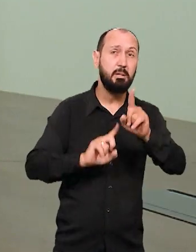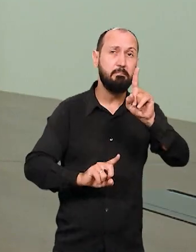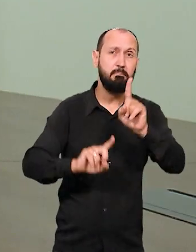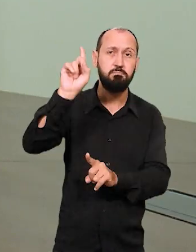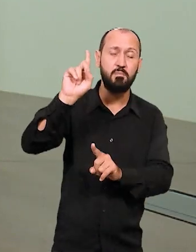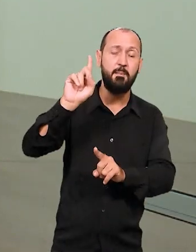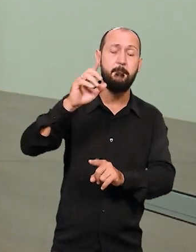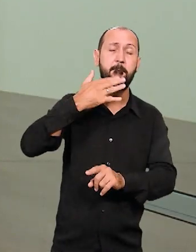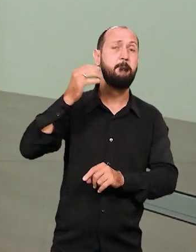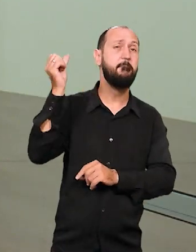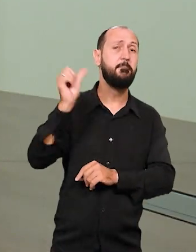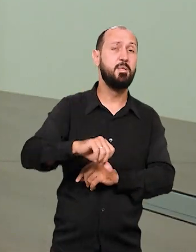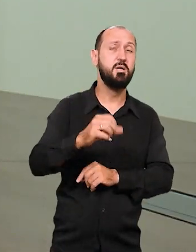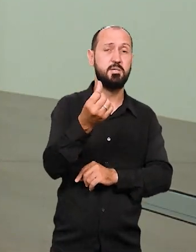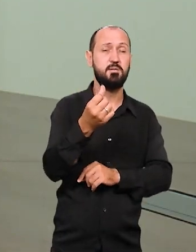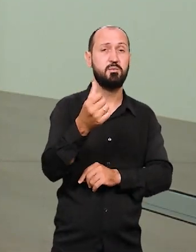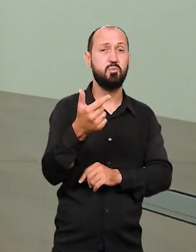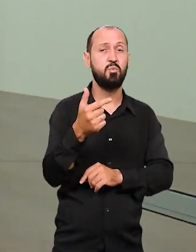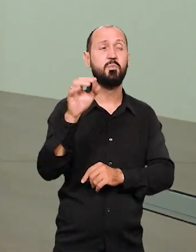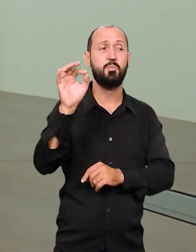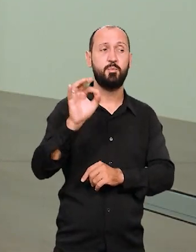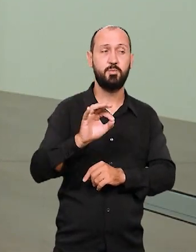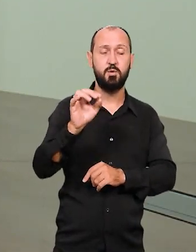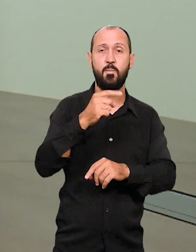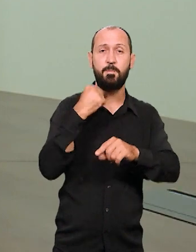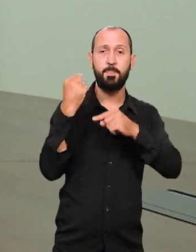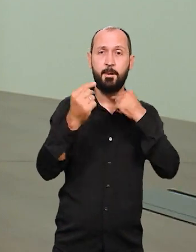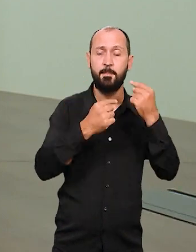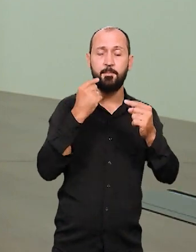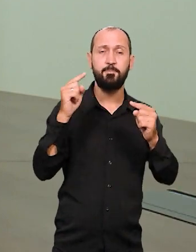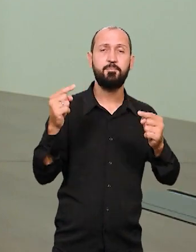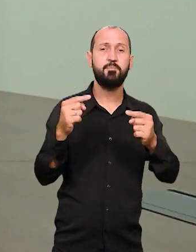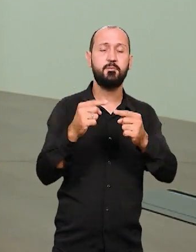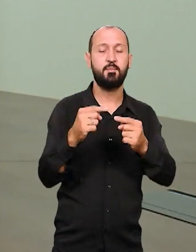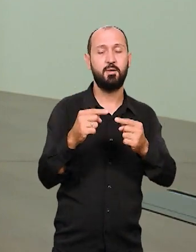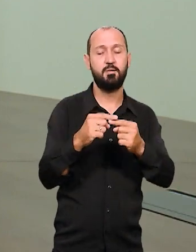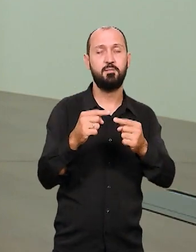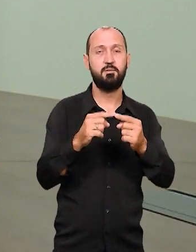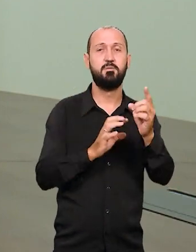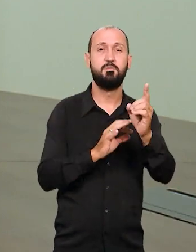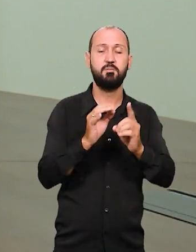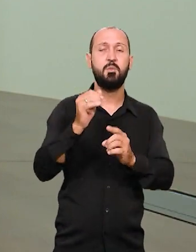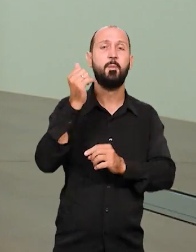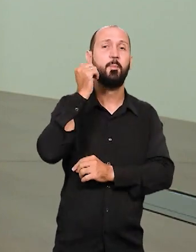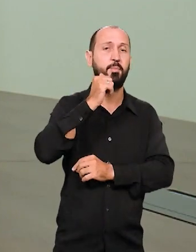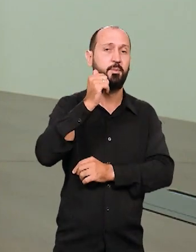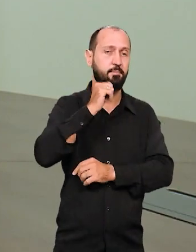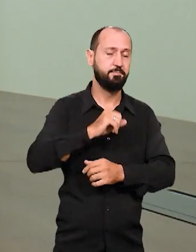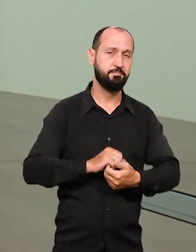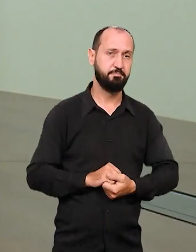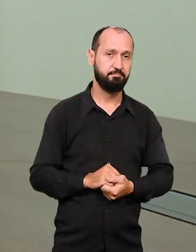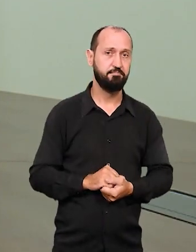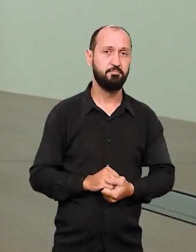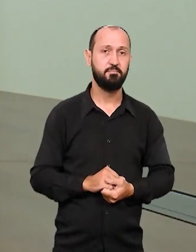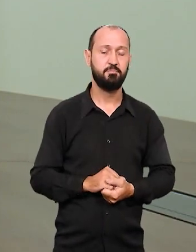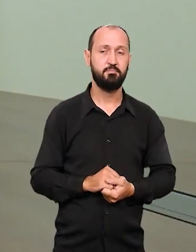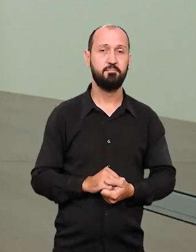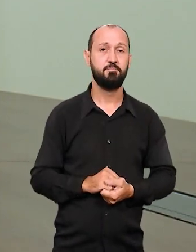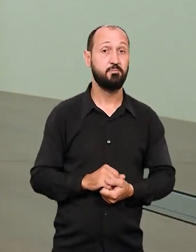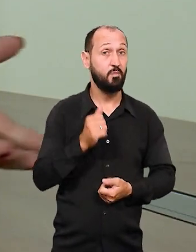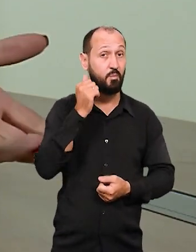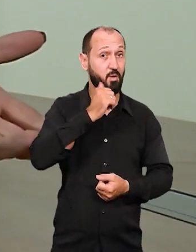ainda fica pior. São quase 62% das mortes relacionadas à AIDS em mulheres